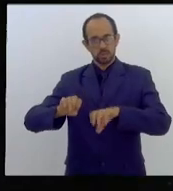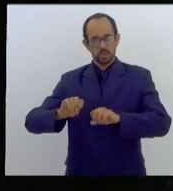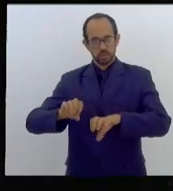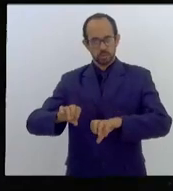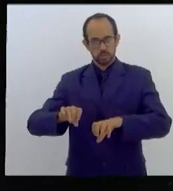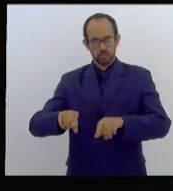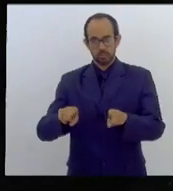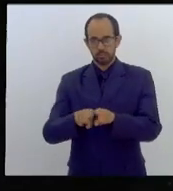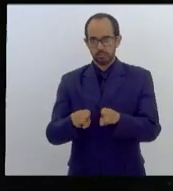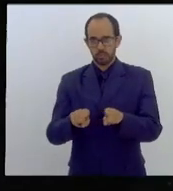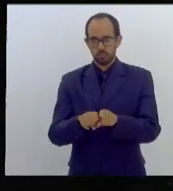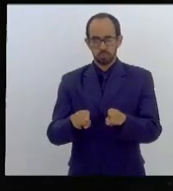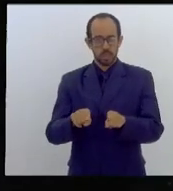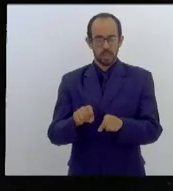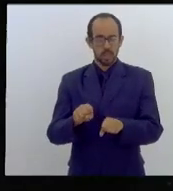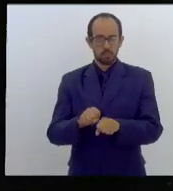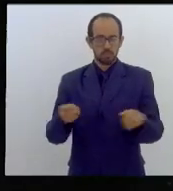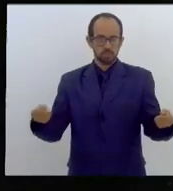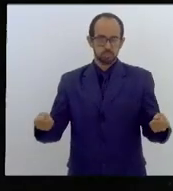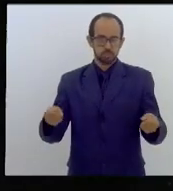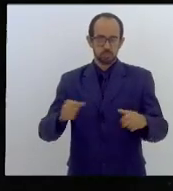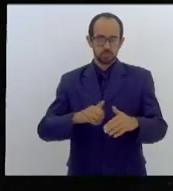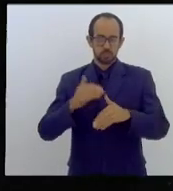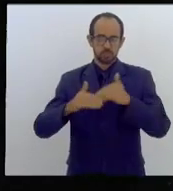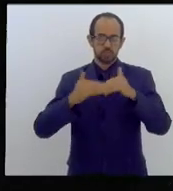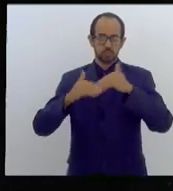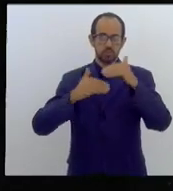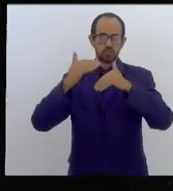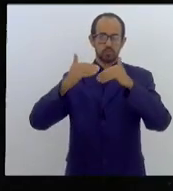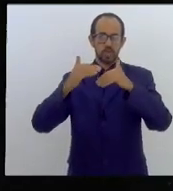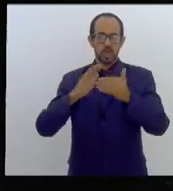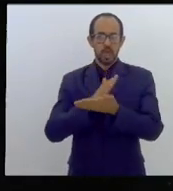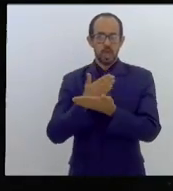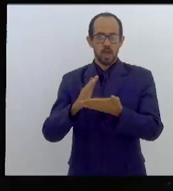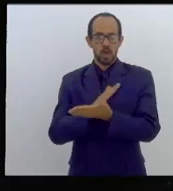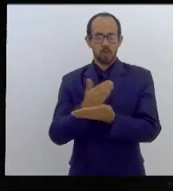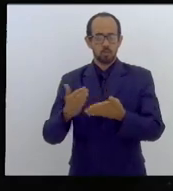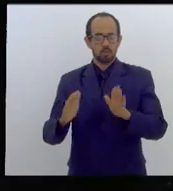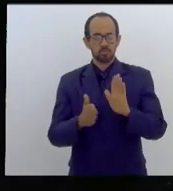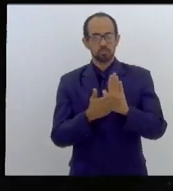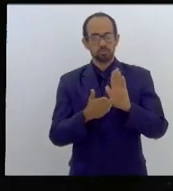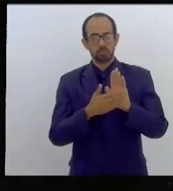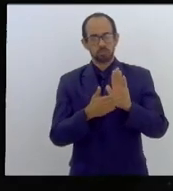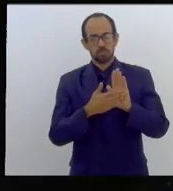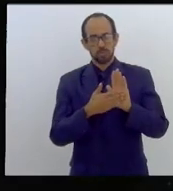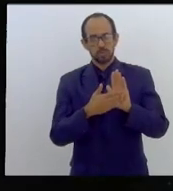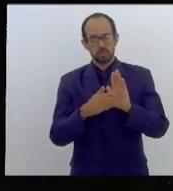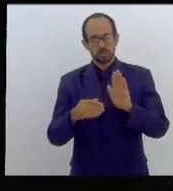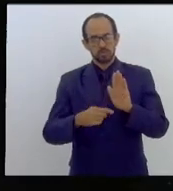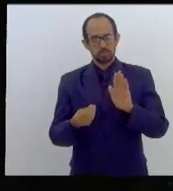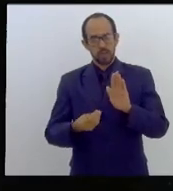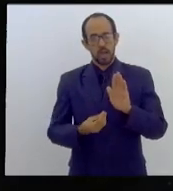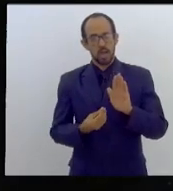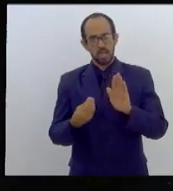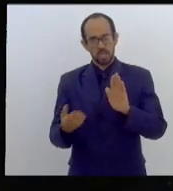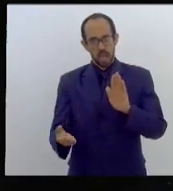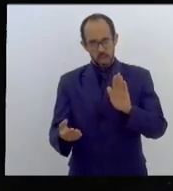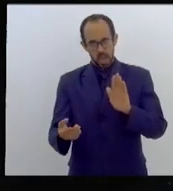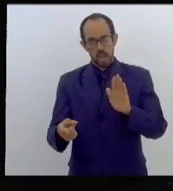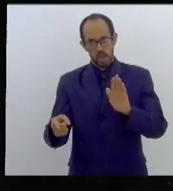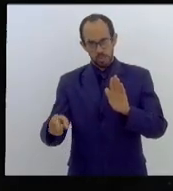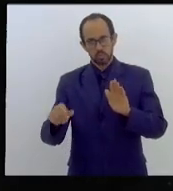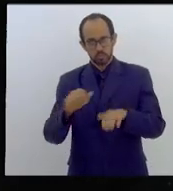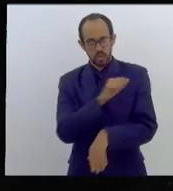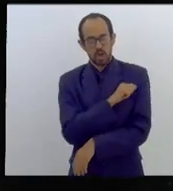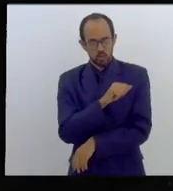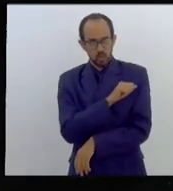também não serão possíveis desenvolver alguns pressupostos para trazer os alunos da